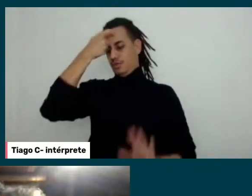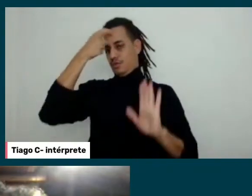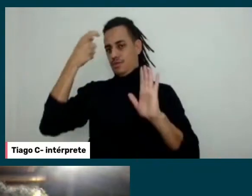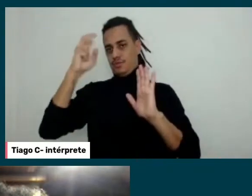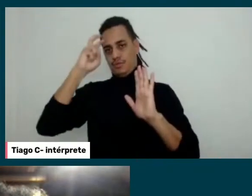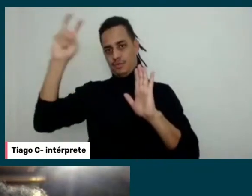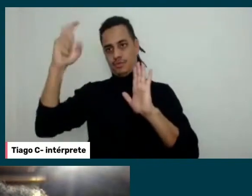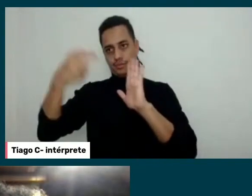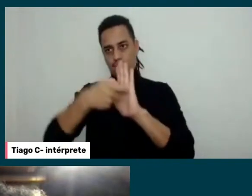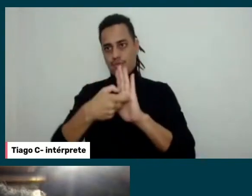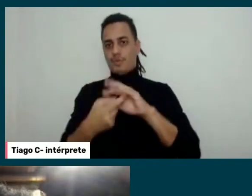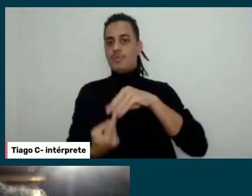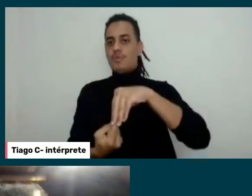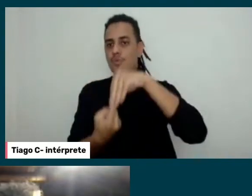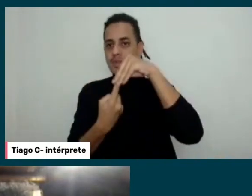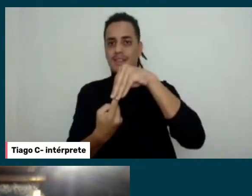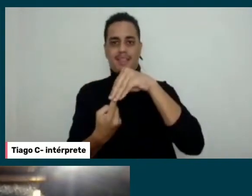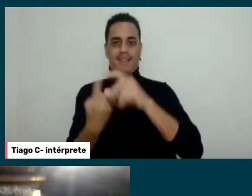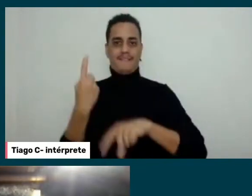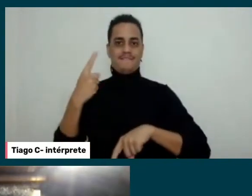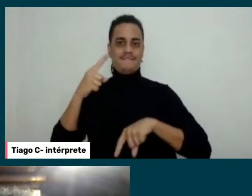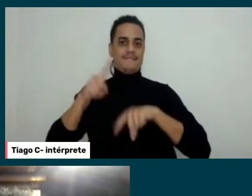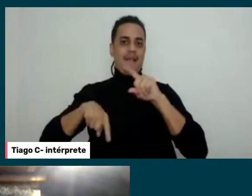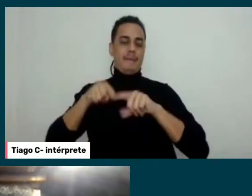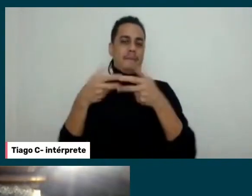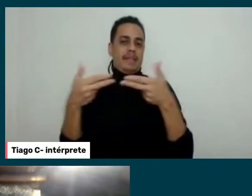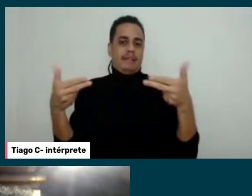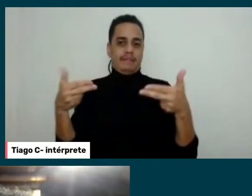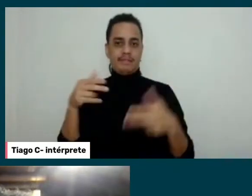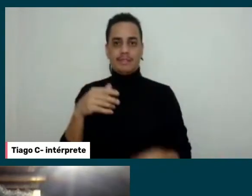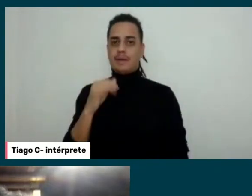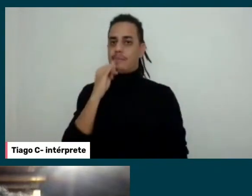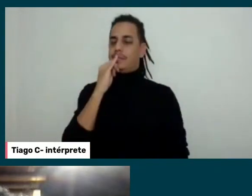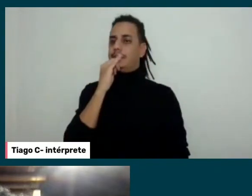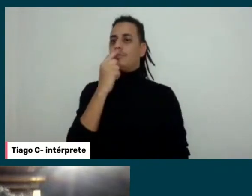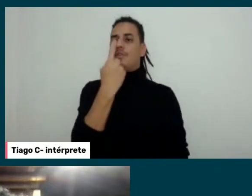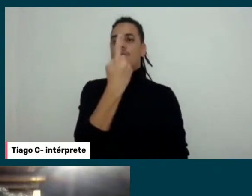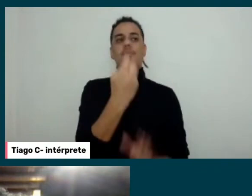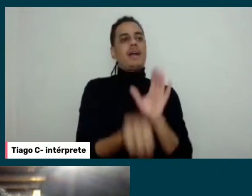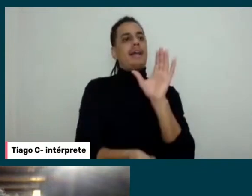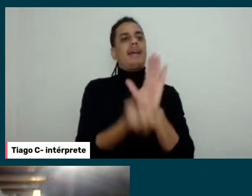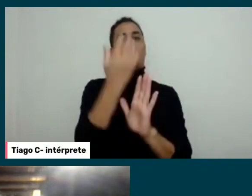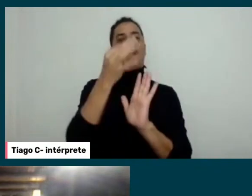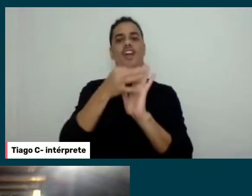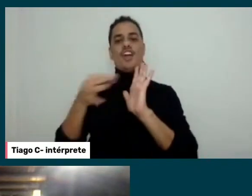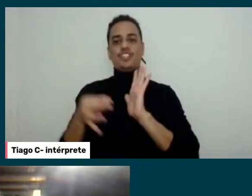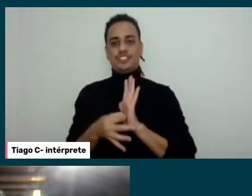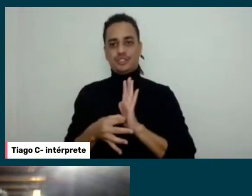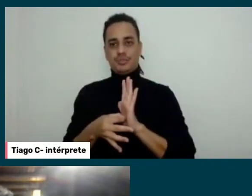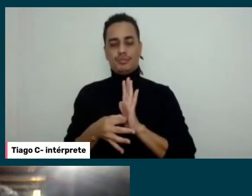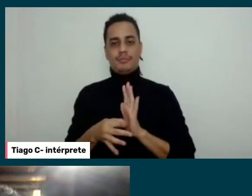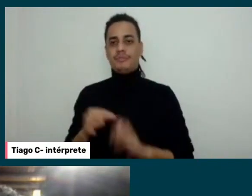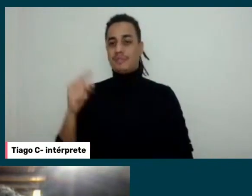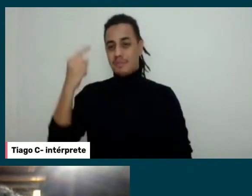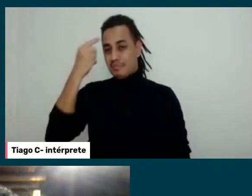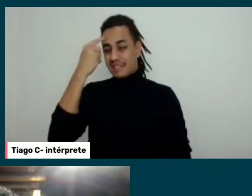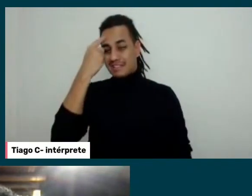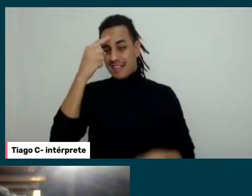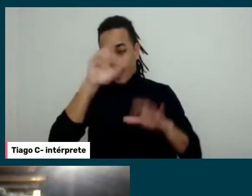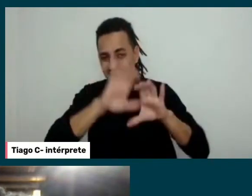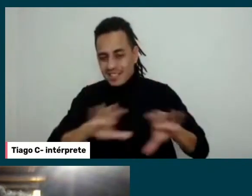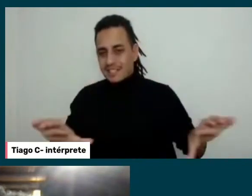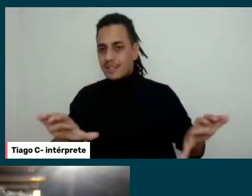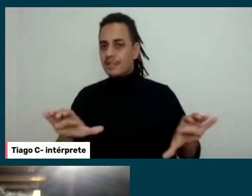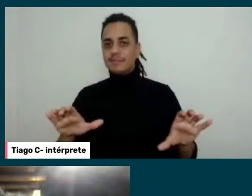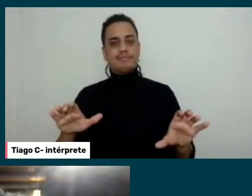o uso de uma ferramenta. Por exemplo, uma ferramenta de geração de código, né? Pensar assim é